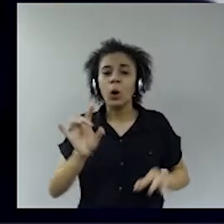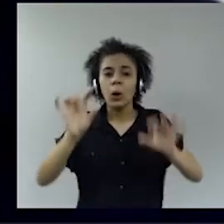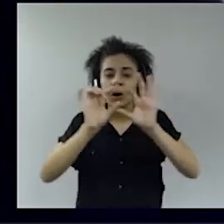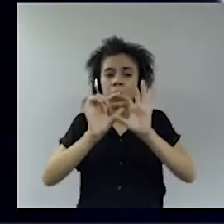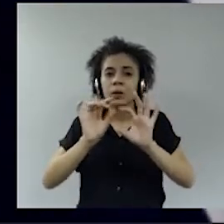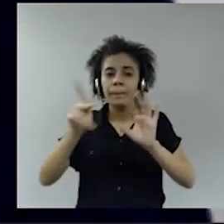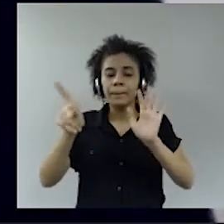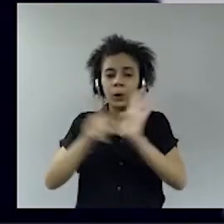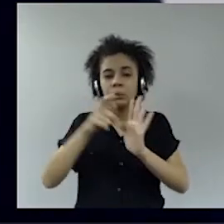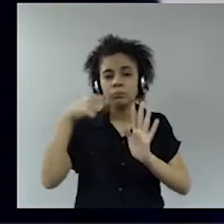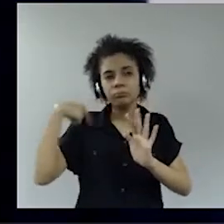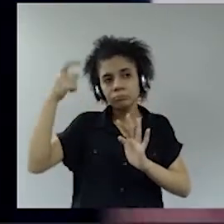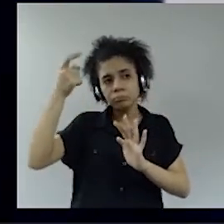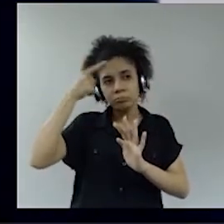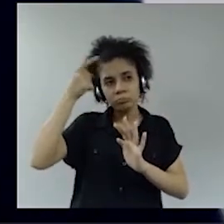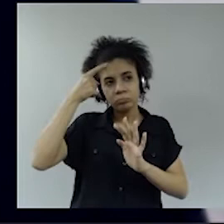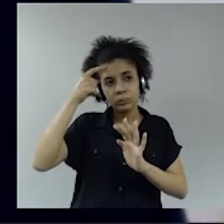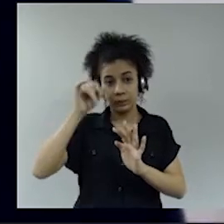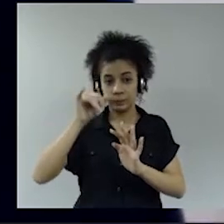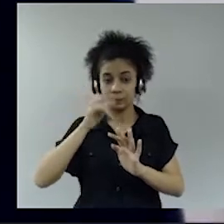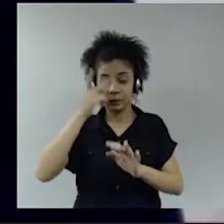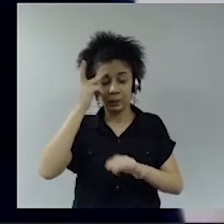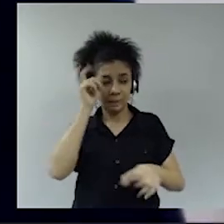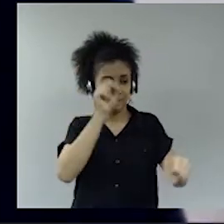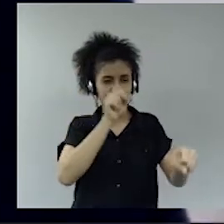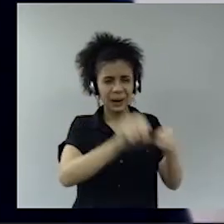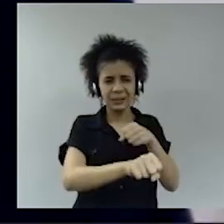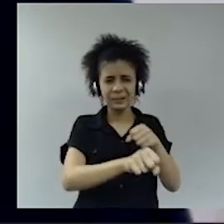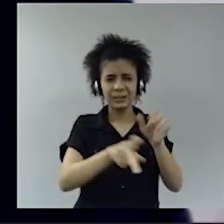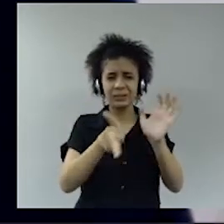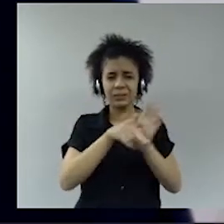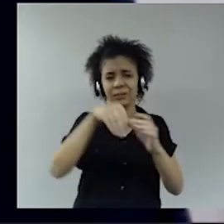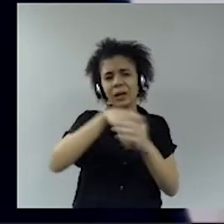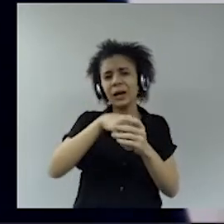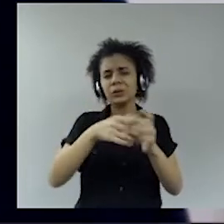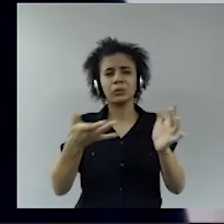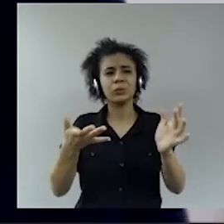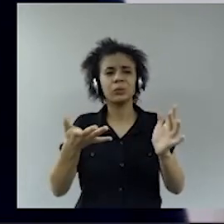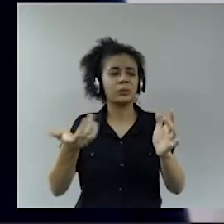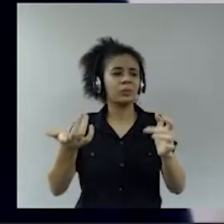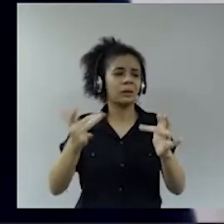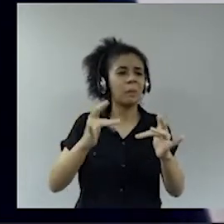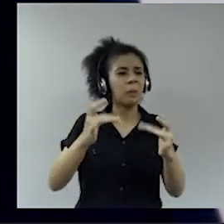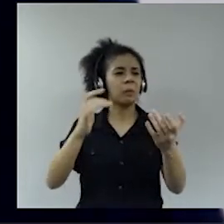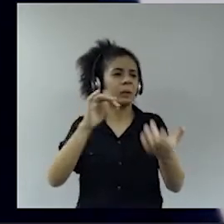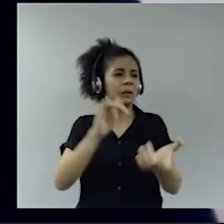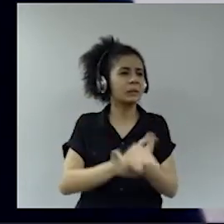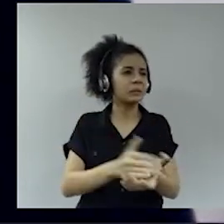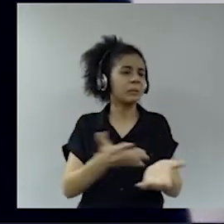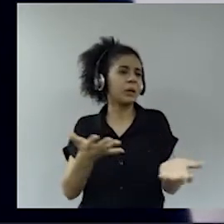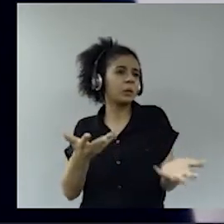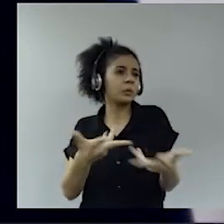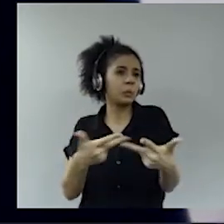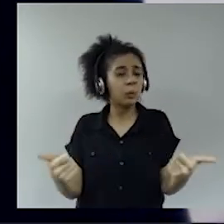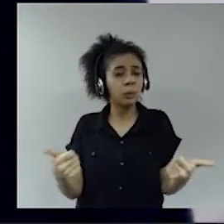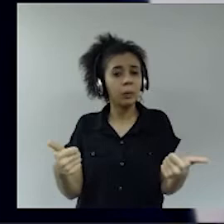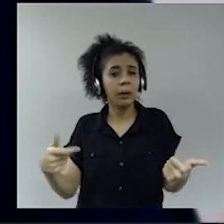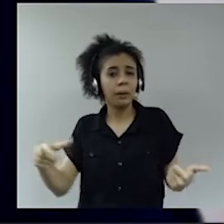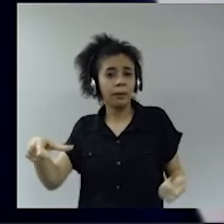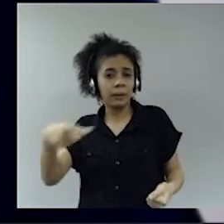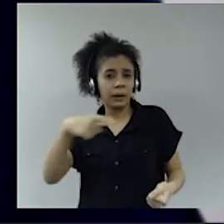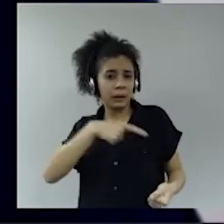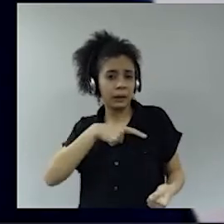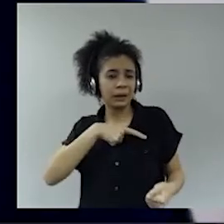sua consciência. Nos homicídios passionais, em que os autores, em